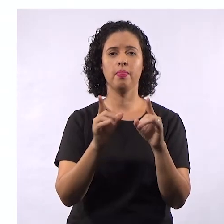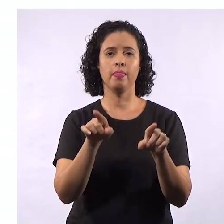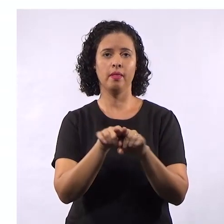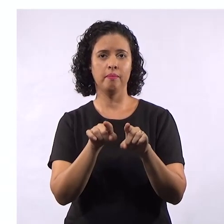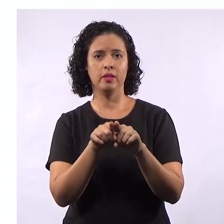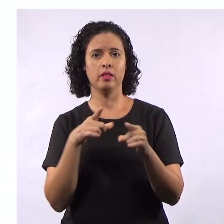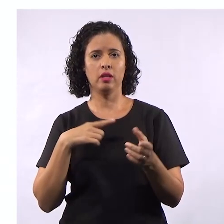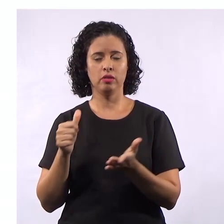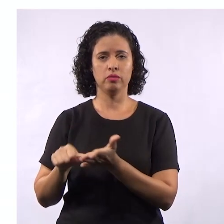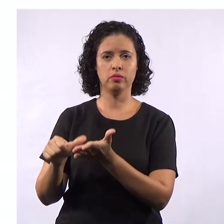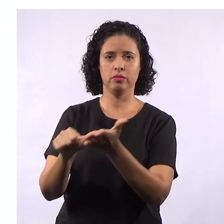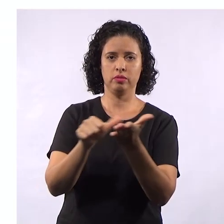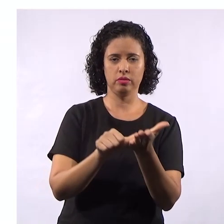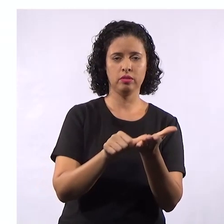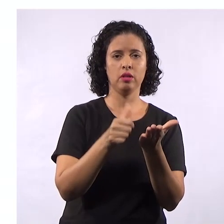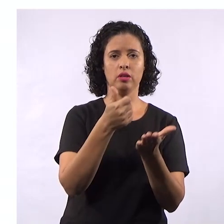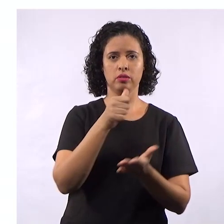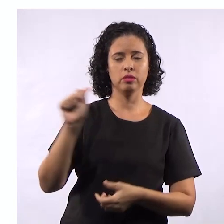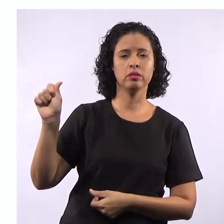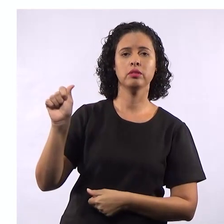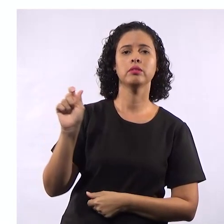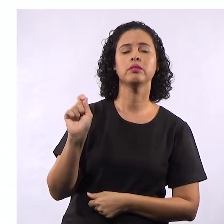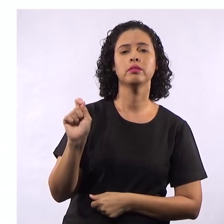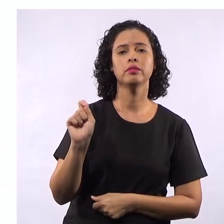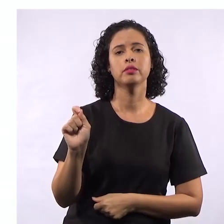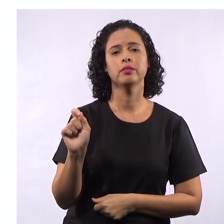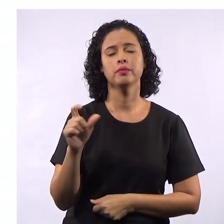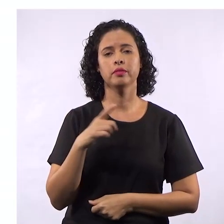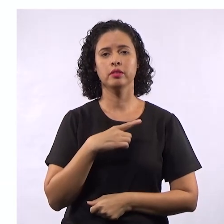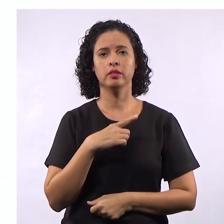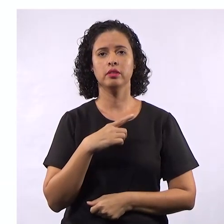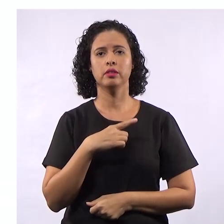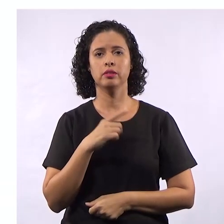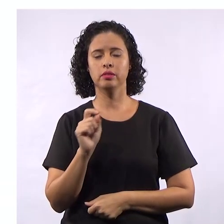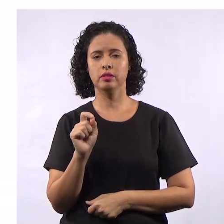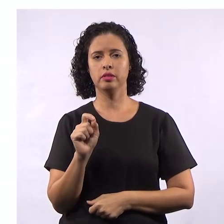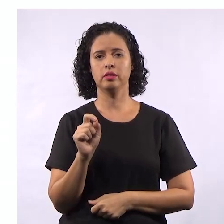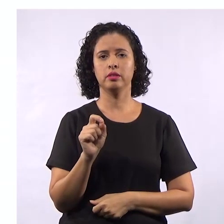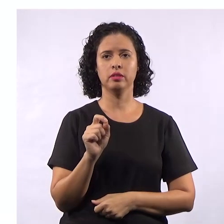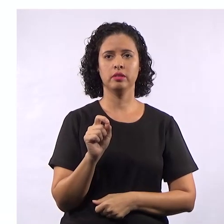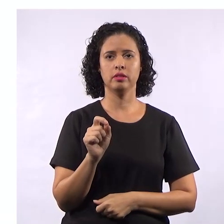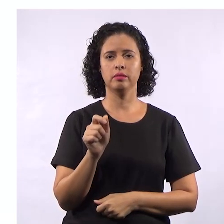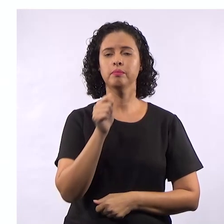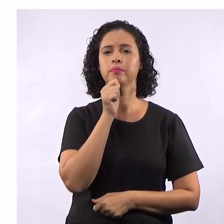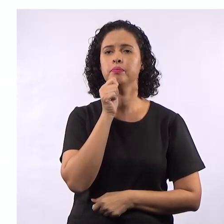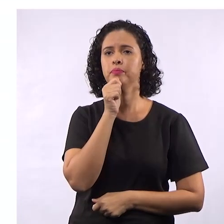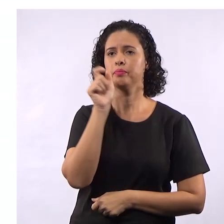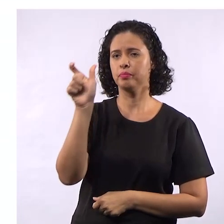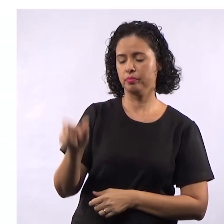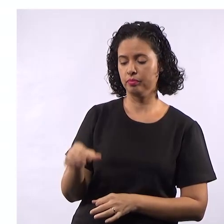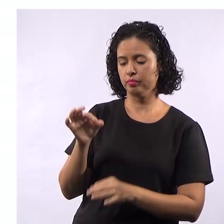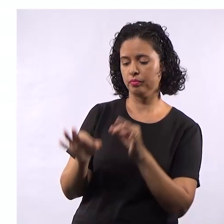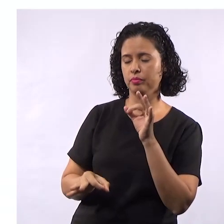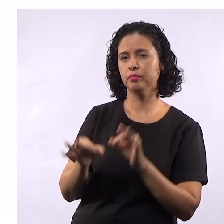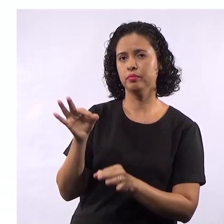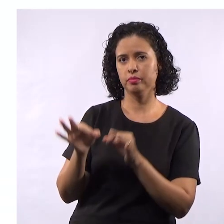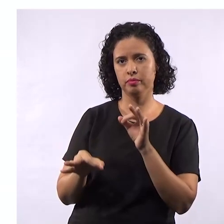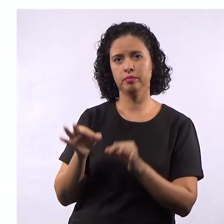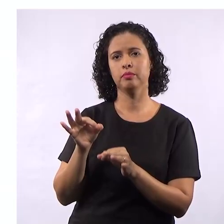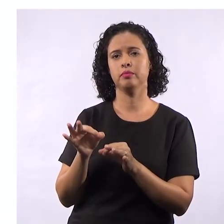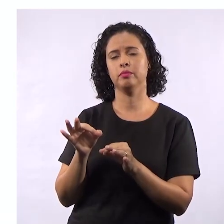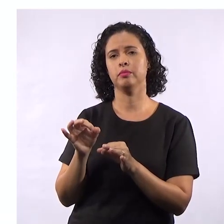bens após a sentença declaratória de falência, né? Porque vocês sabem, né? Que para falência não basta a empresa falar,